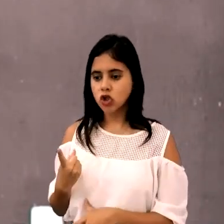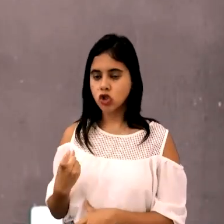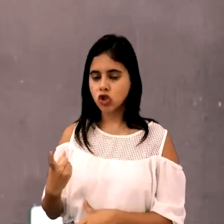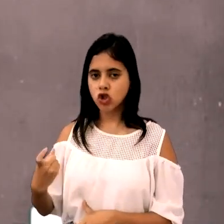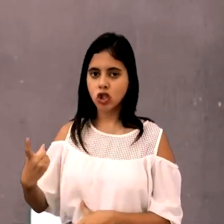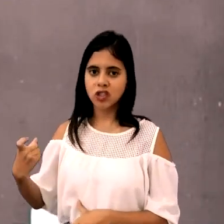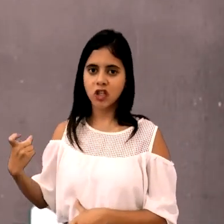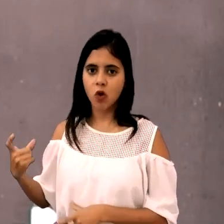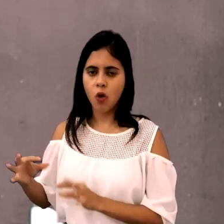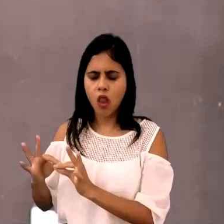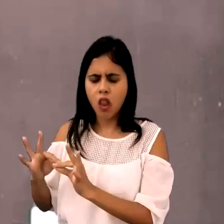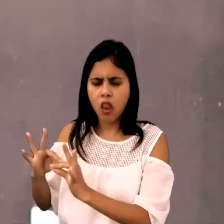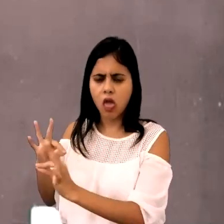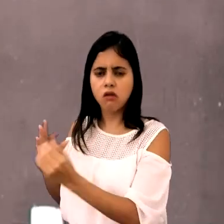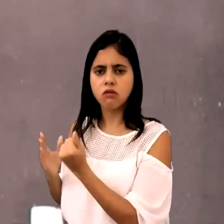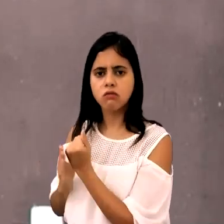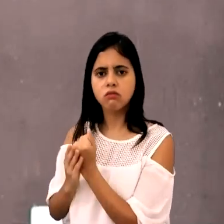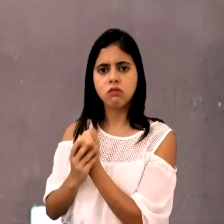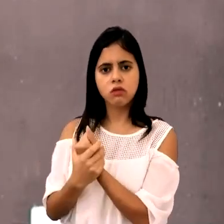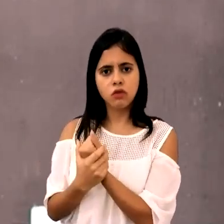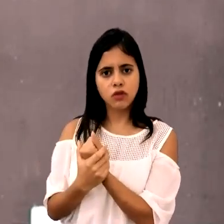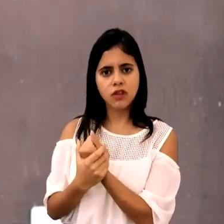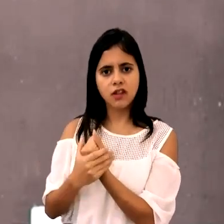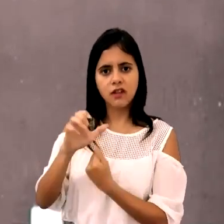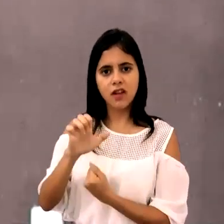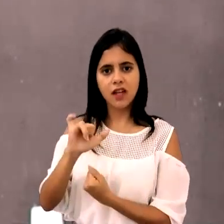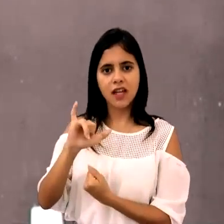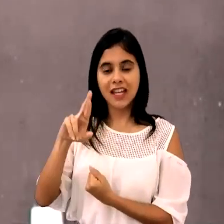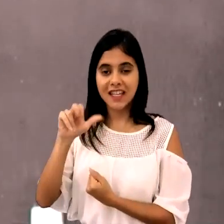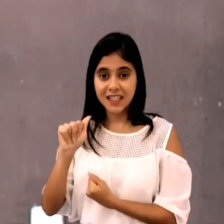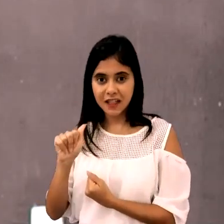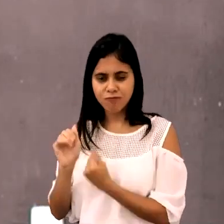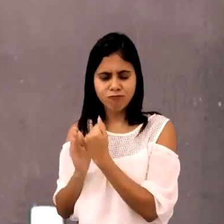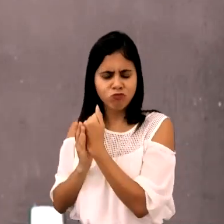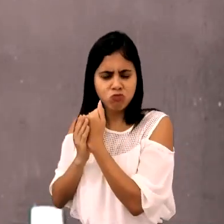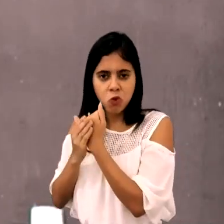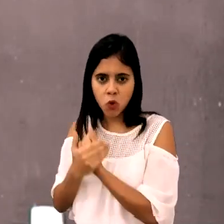terras, num lugar escondido, na eira.